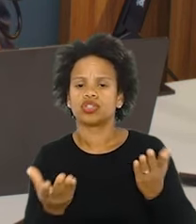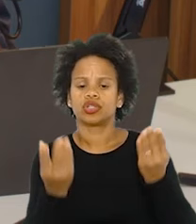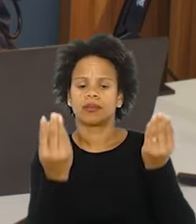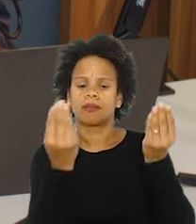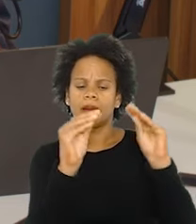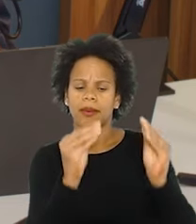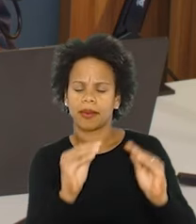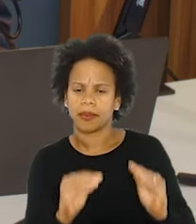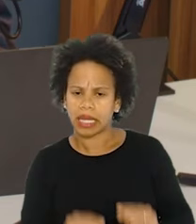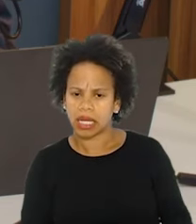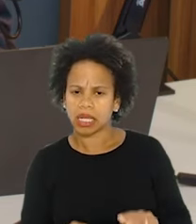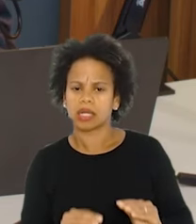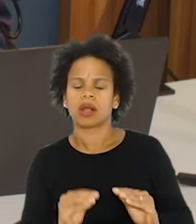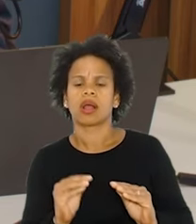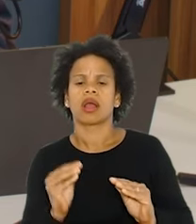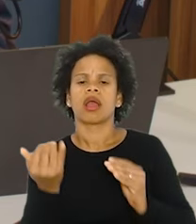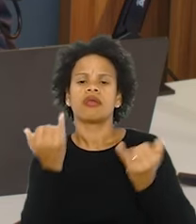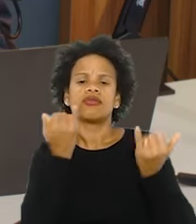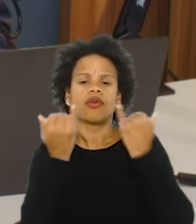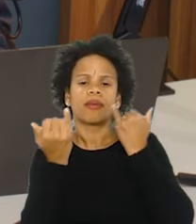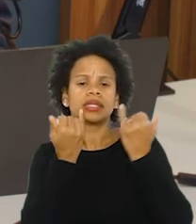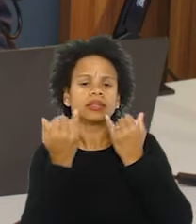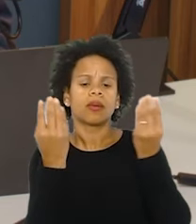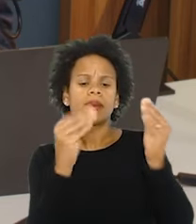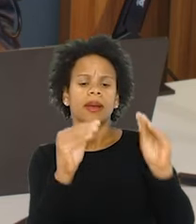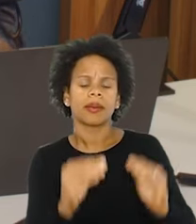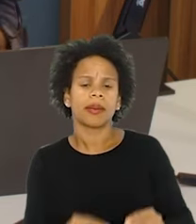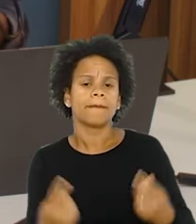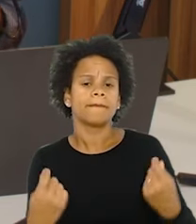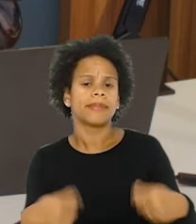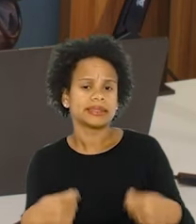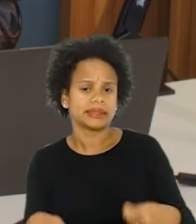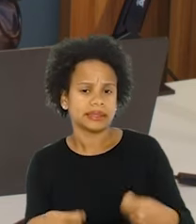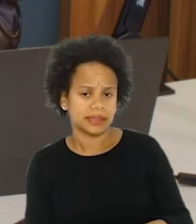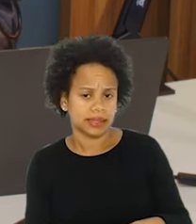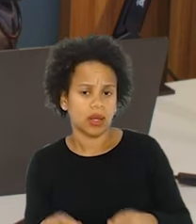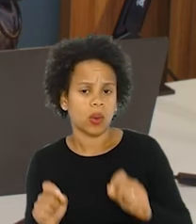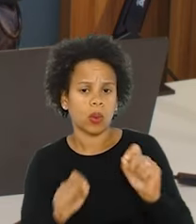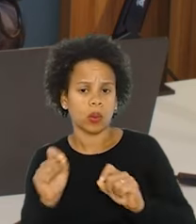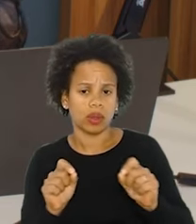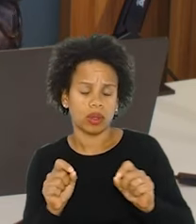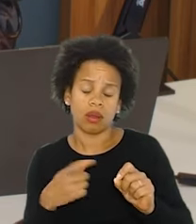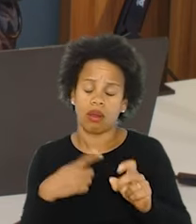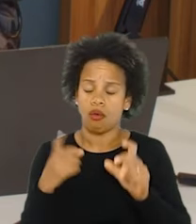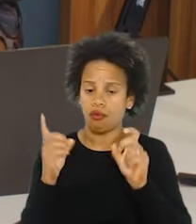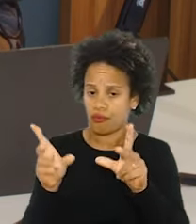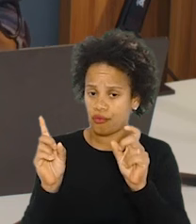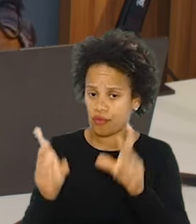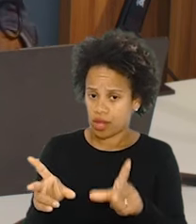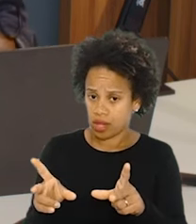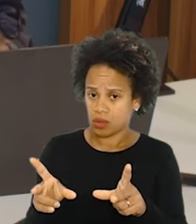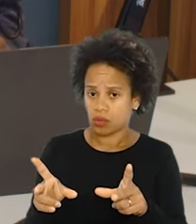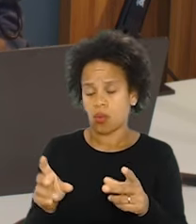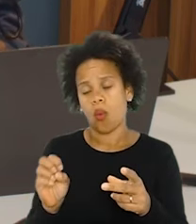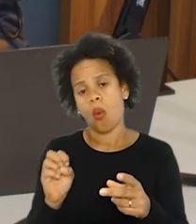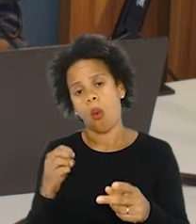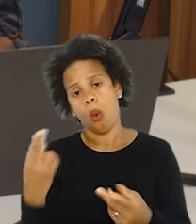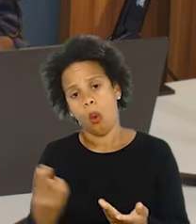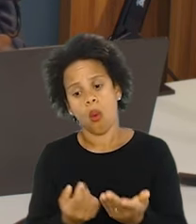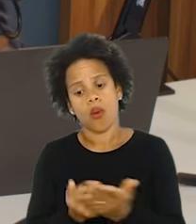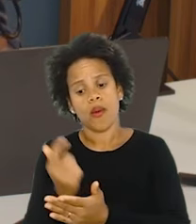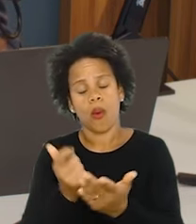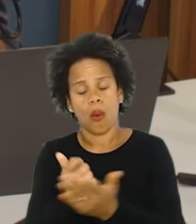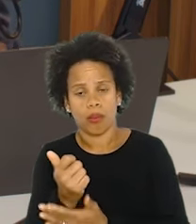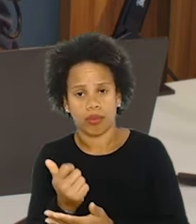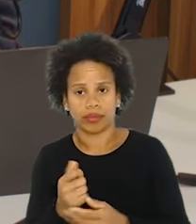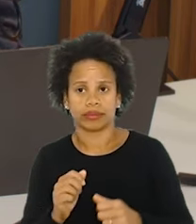eh Quais são as informações que nós temos que declarar que eu vendo são os valores de entrada ou o que eu compro valores